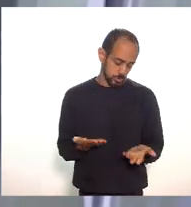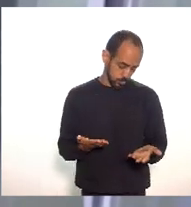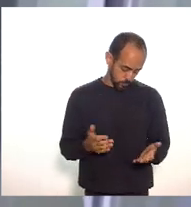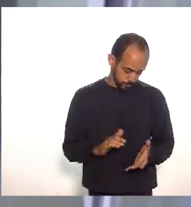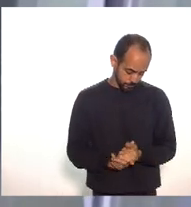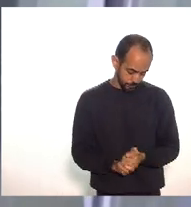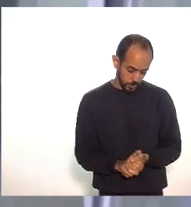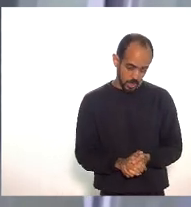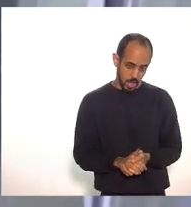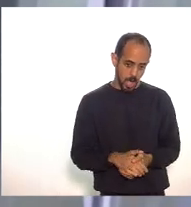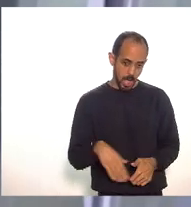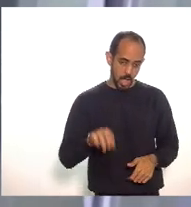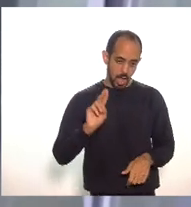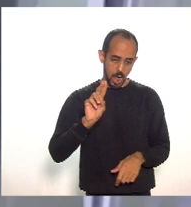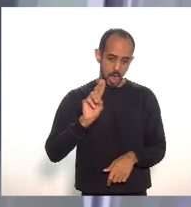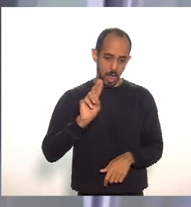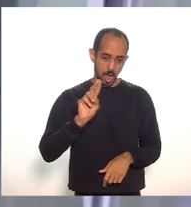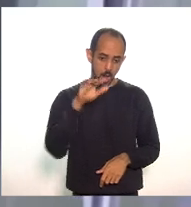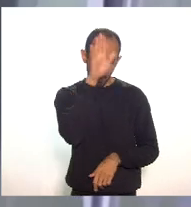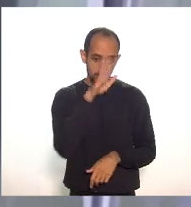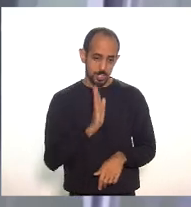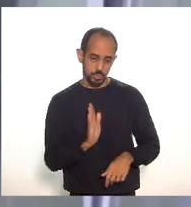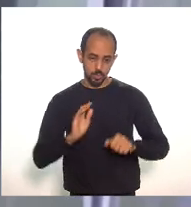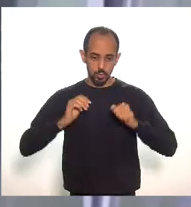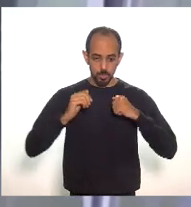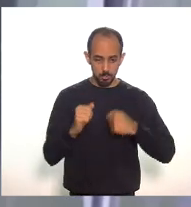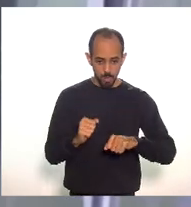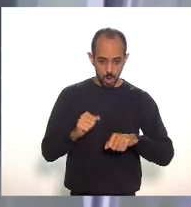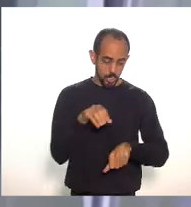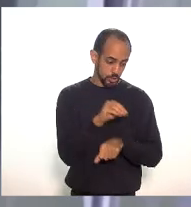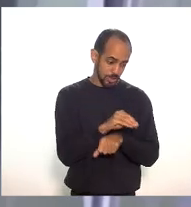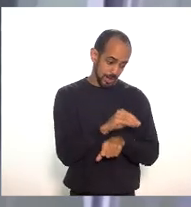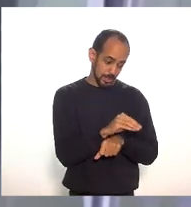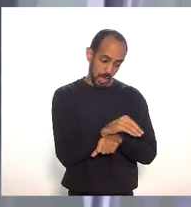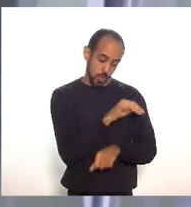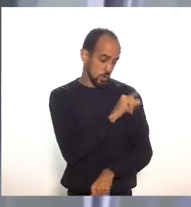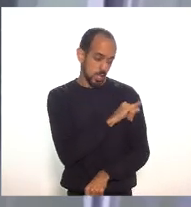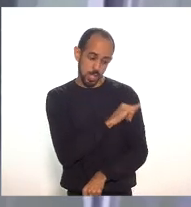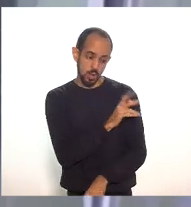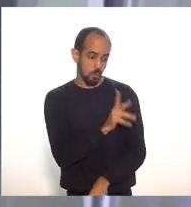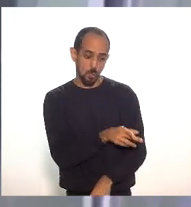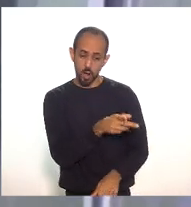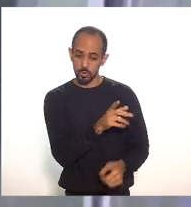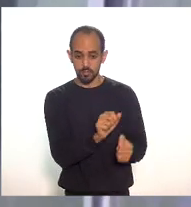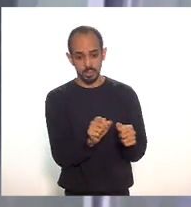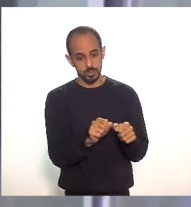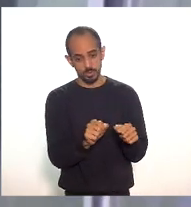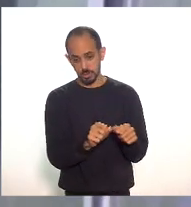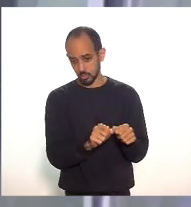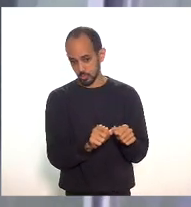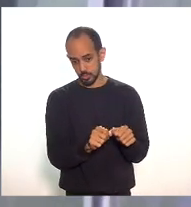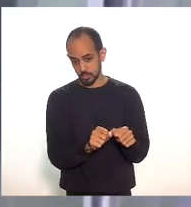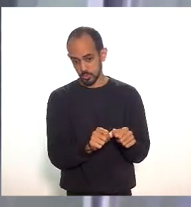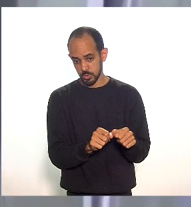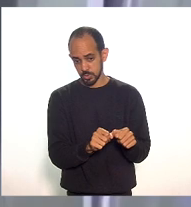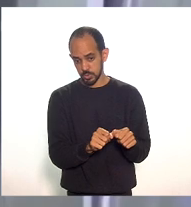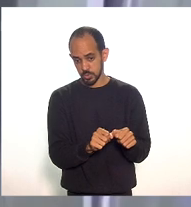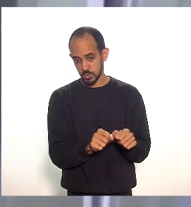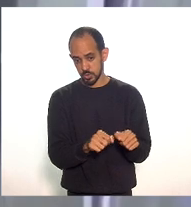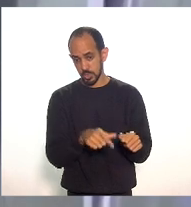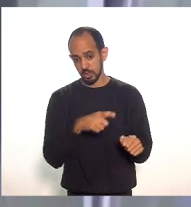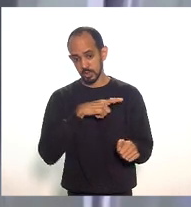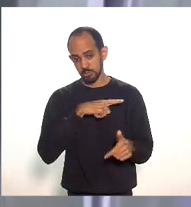a união não pode continuar tratando do Rio de Janeiro do jeito que vem tratando né já nos baixo Então como